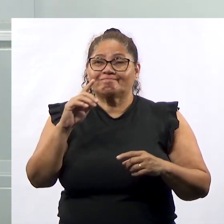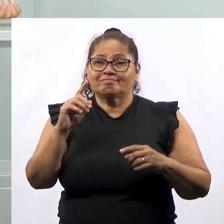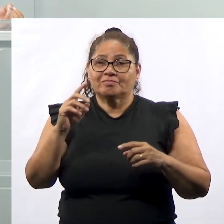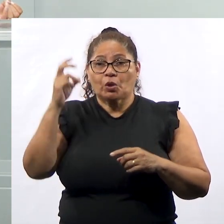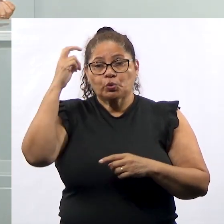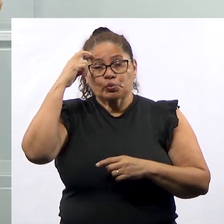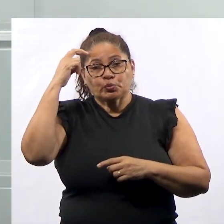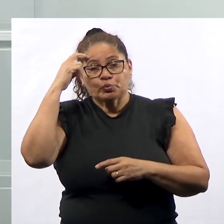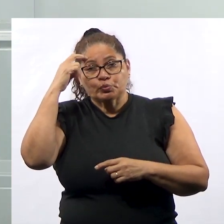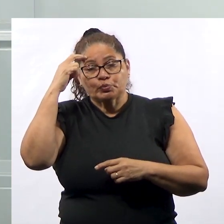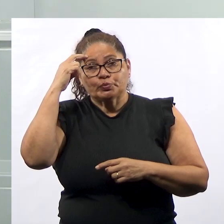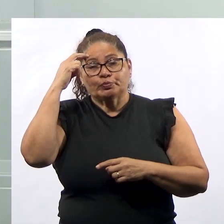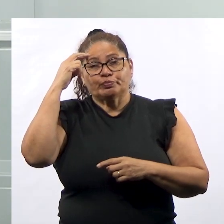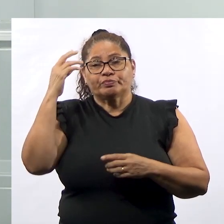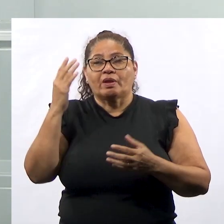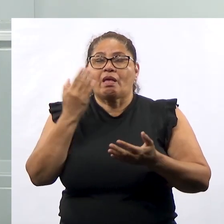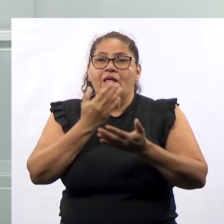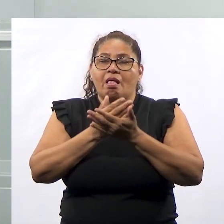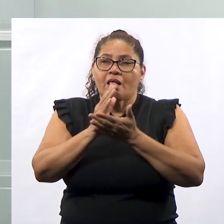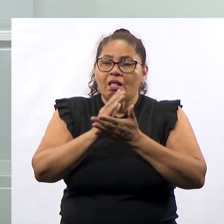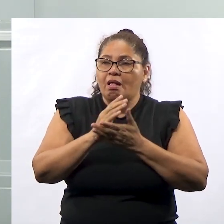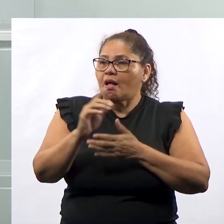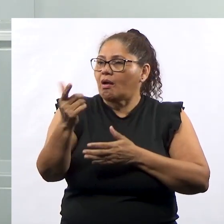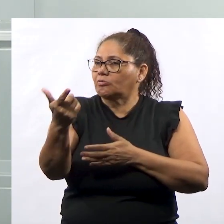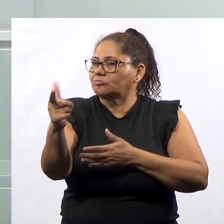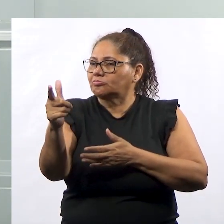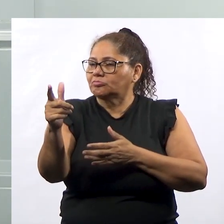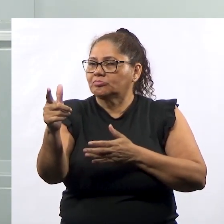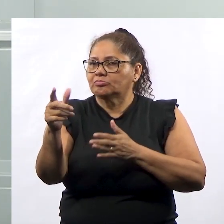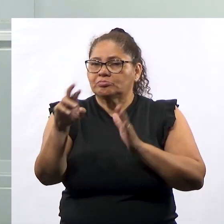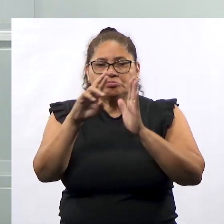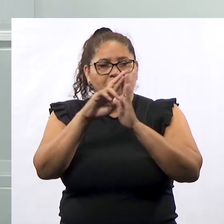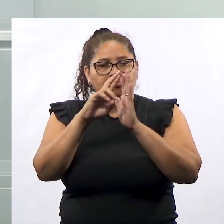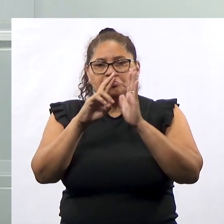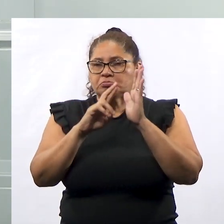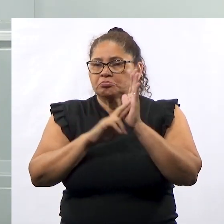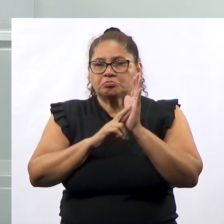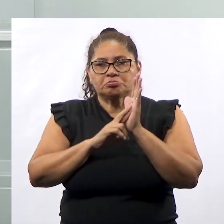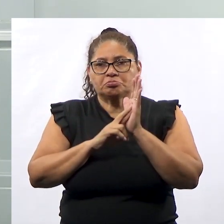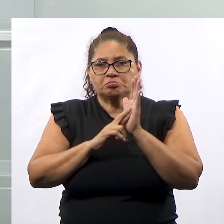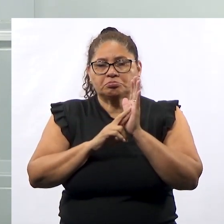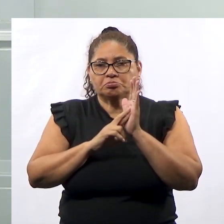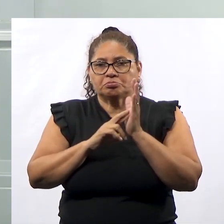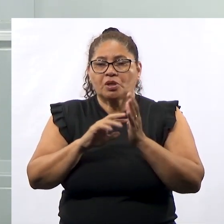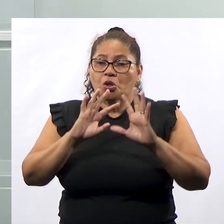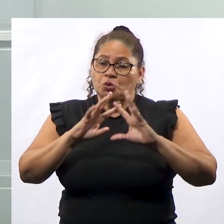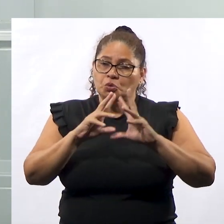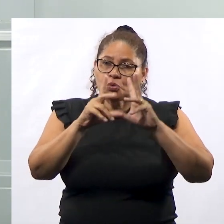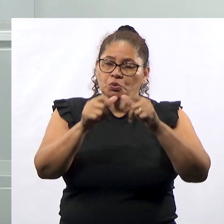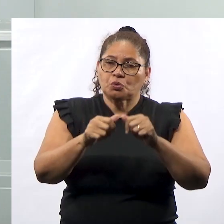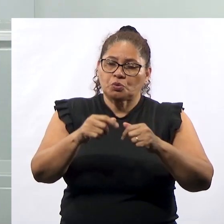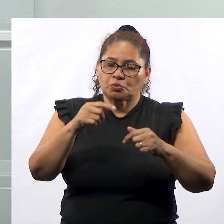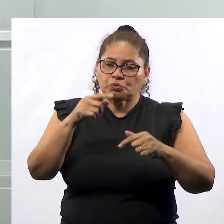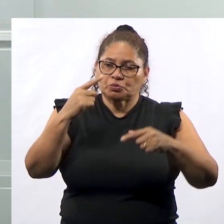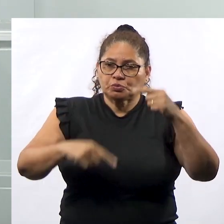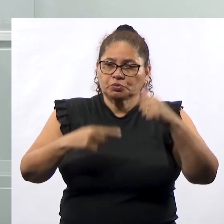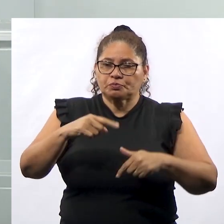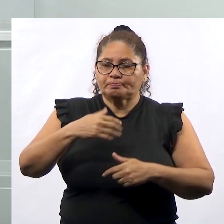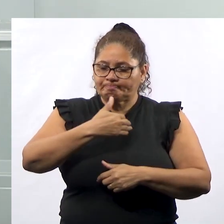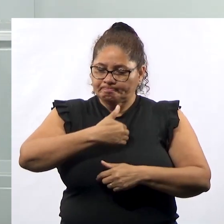da cultura é algo que não se normatiza dessa forma, senão todas as